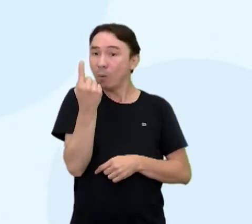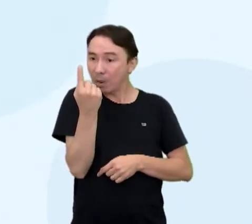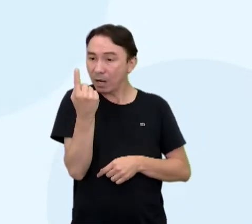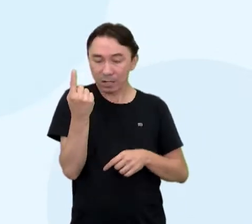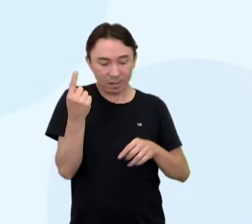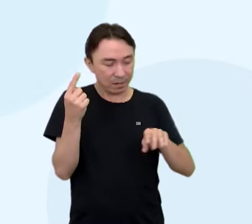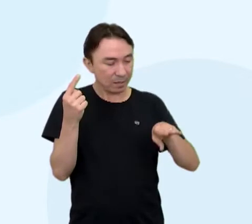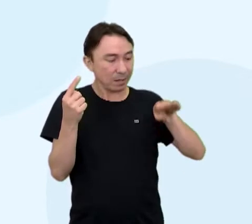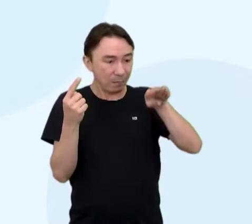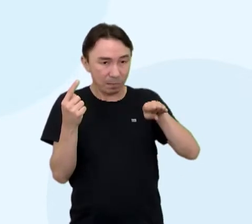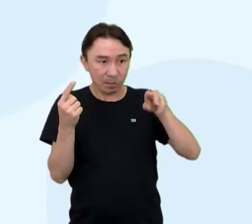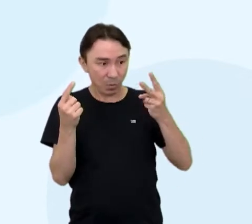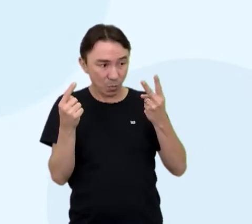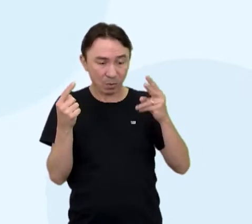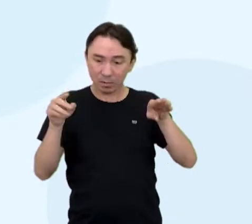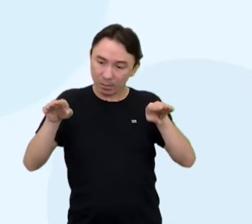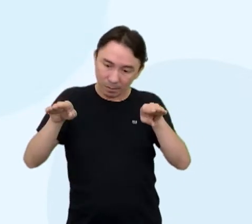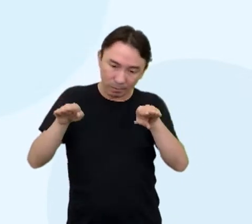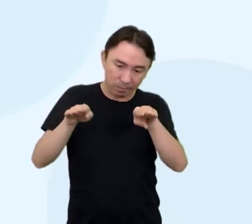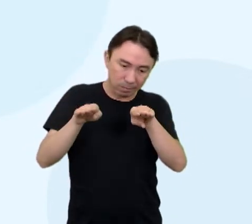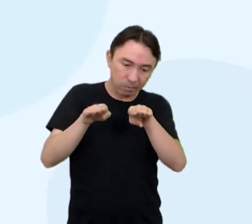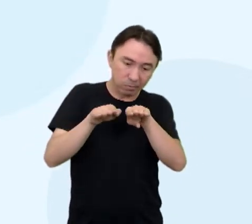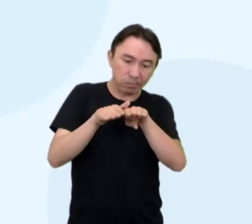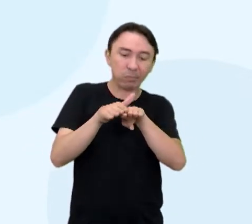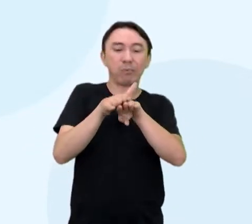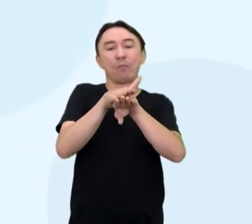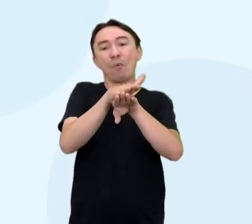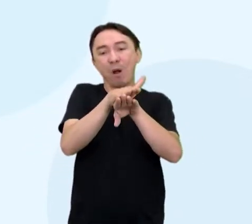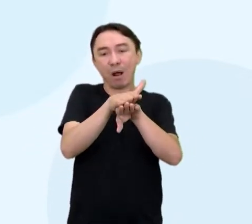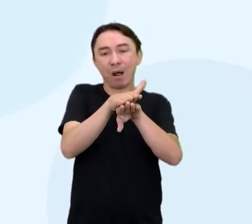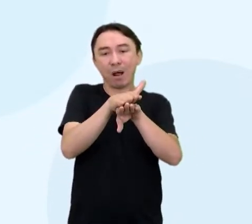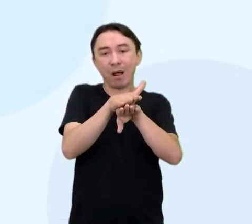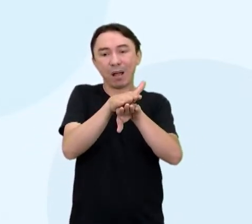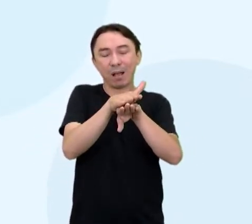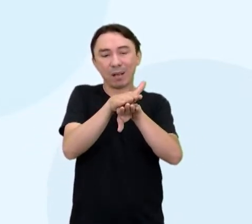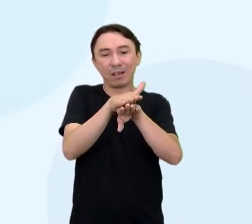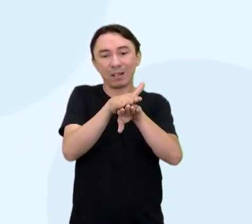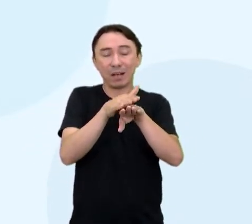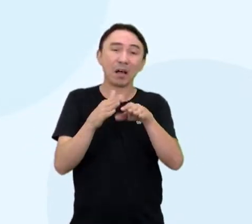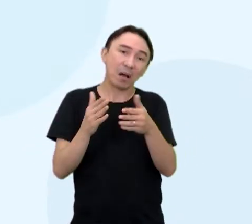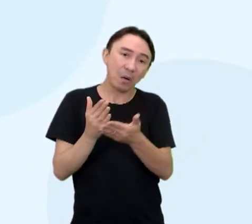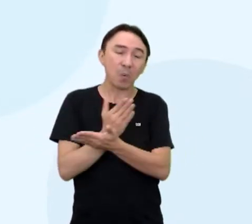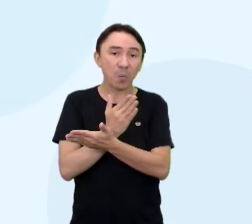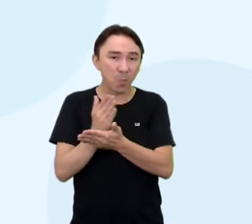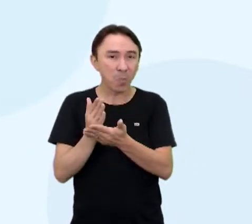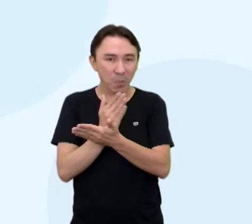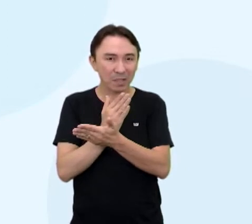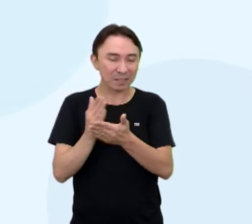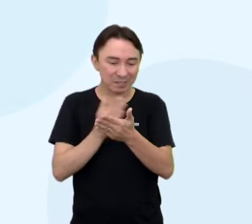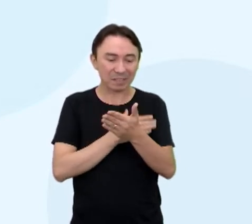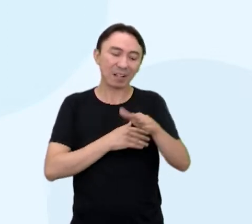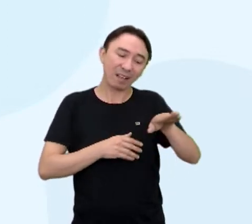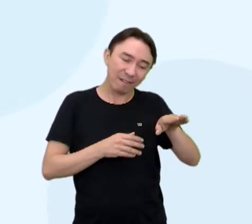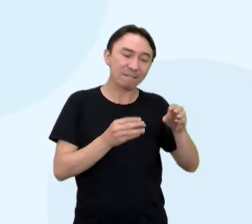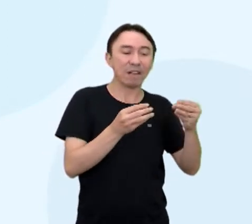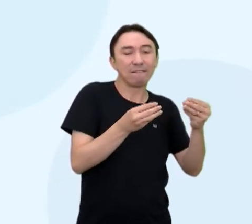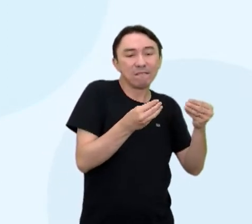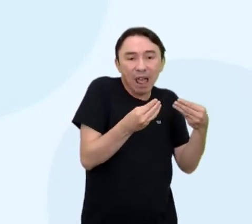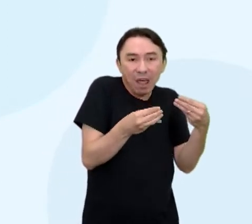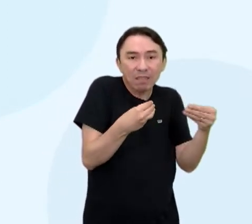E, logicamente, ela está lá em altas temperaturas, né? E algumas placas, elas são mais flexíveis do que outras. Tem placas